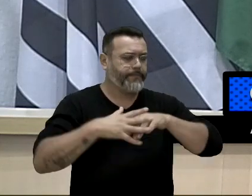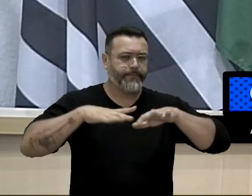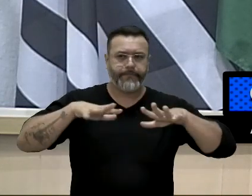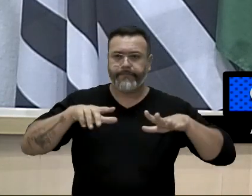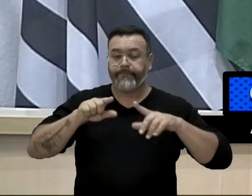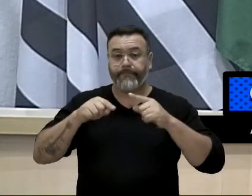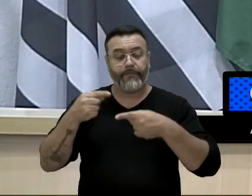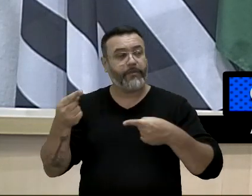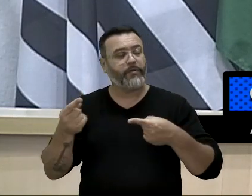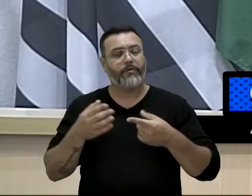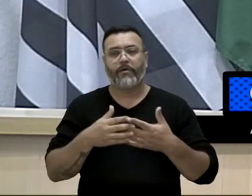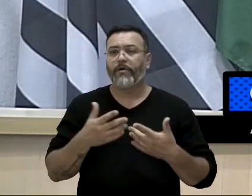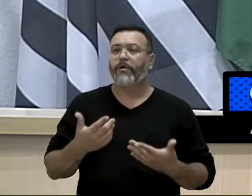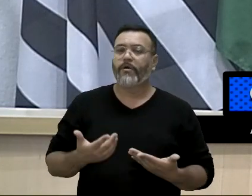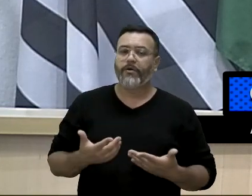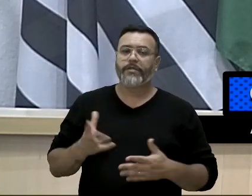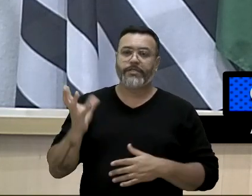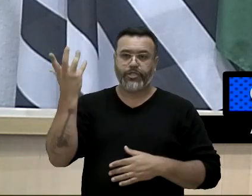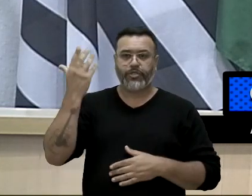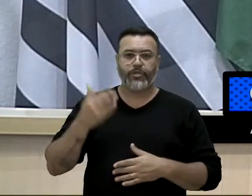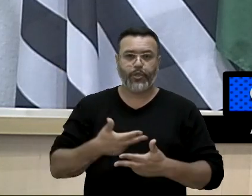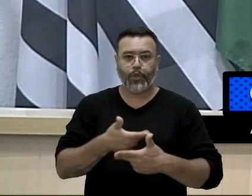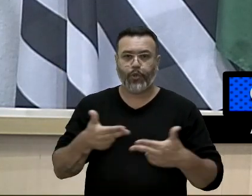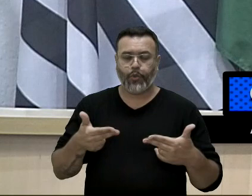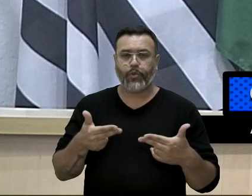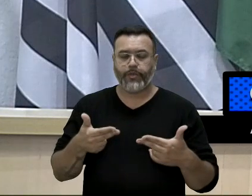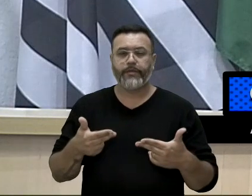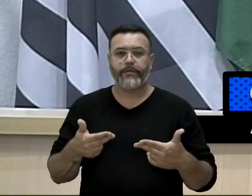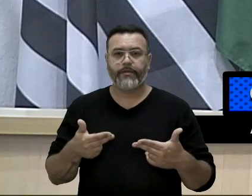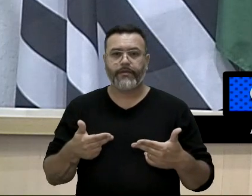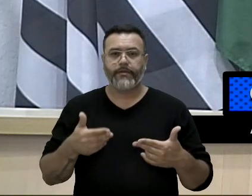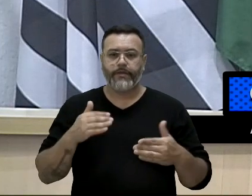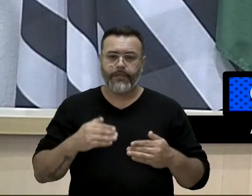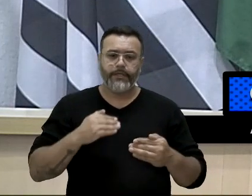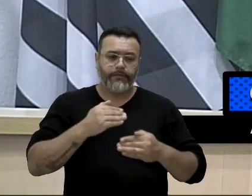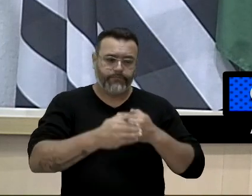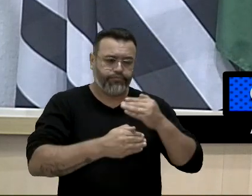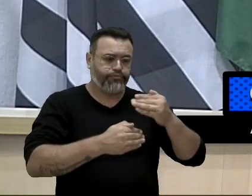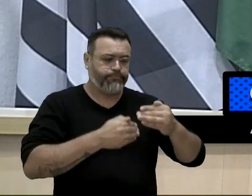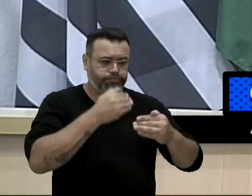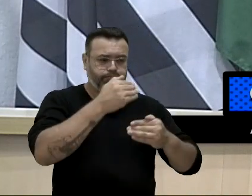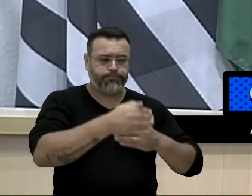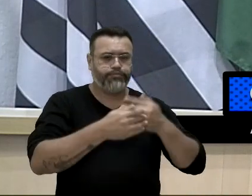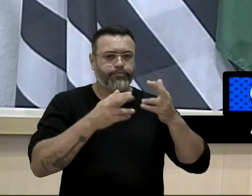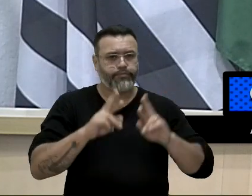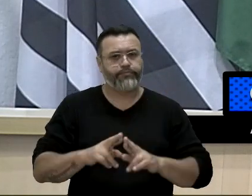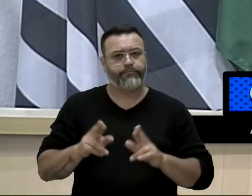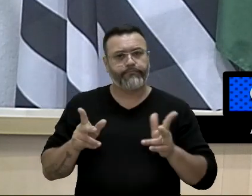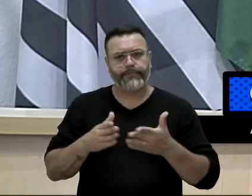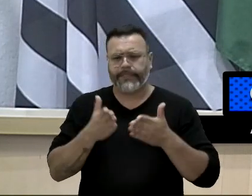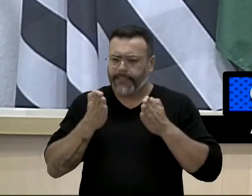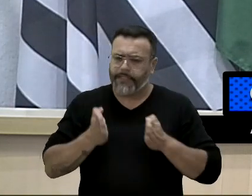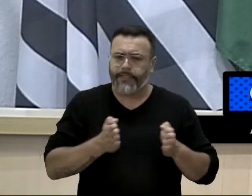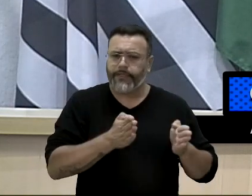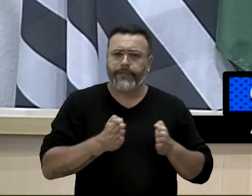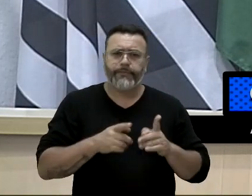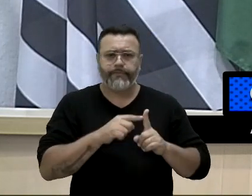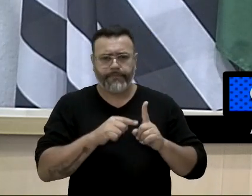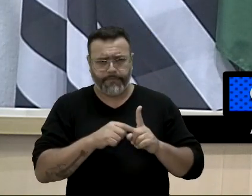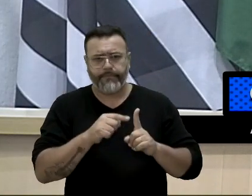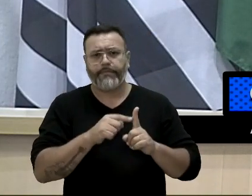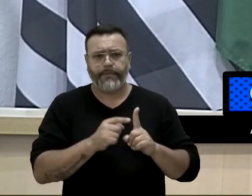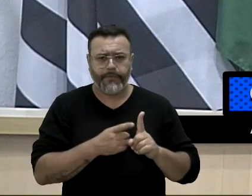né? Cada ciclo nosso vem algo diferente. Então, em cada momento que uma gestante engravida, às vezes